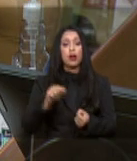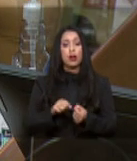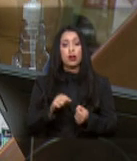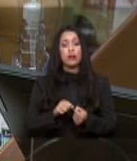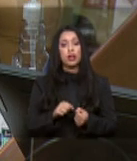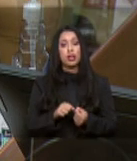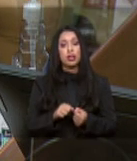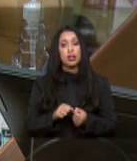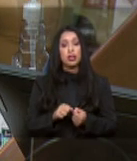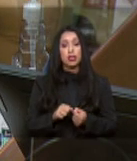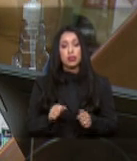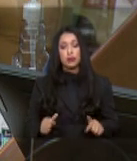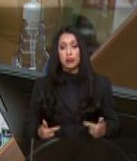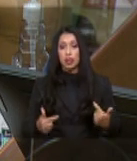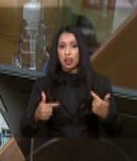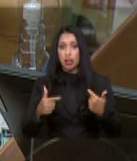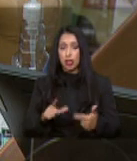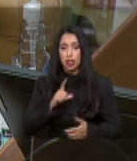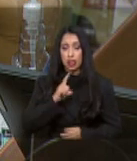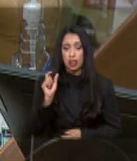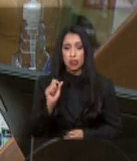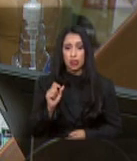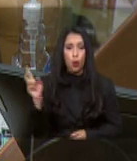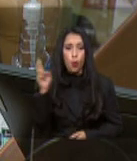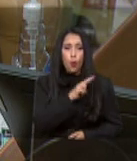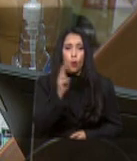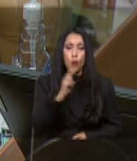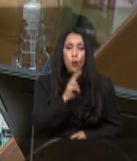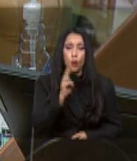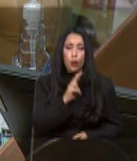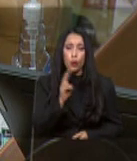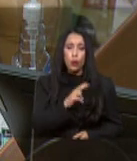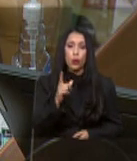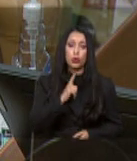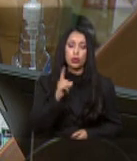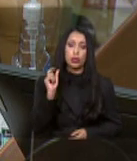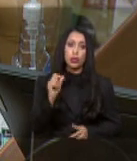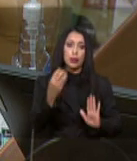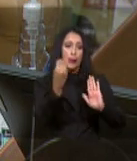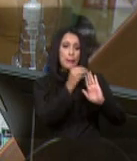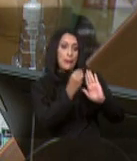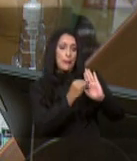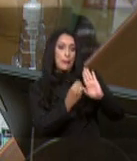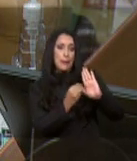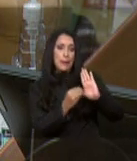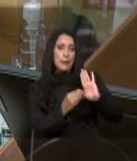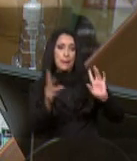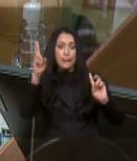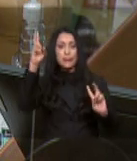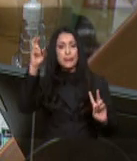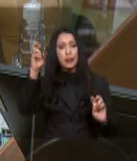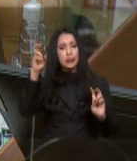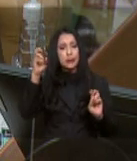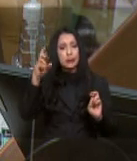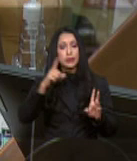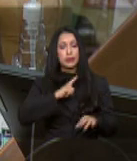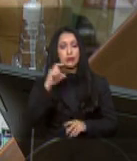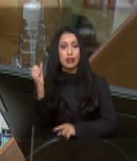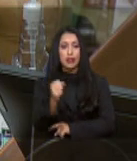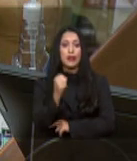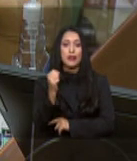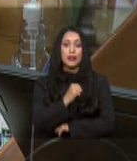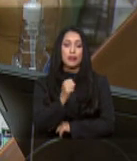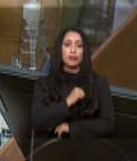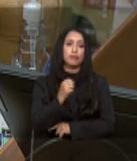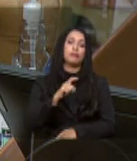providências, no nosso caso seria determinar providências urgentes, que são listadas, para o, aspas, equacionamento de graves e